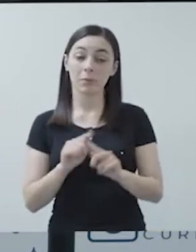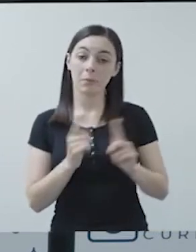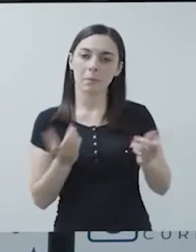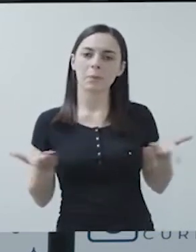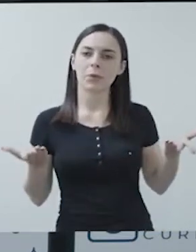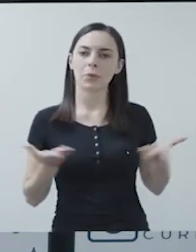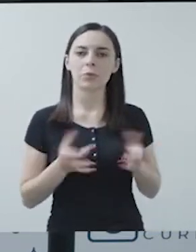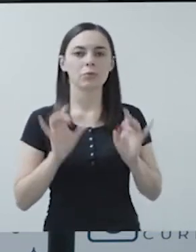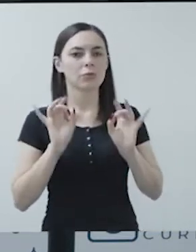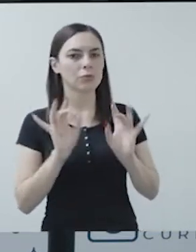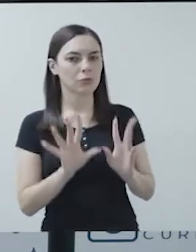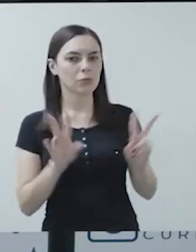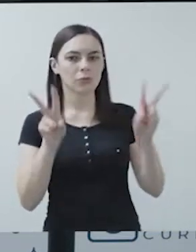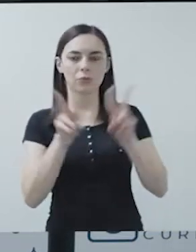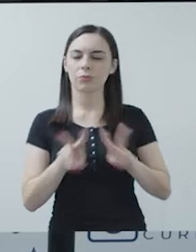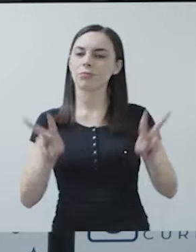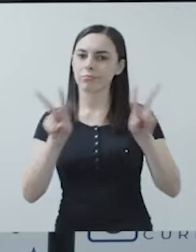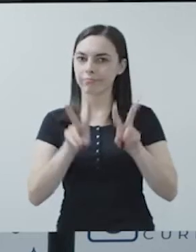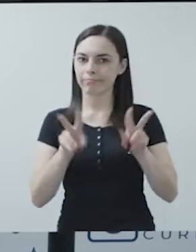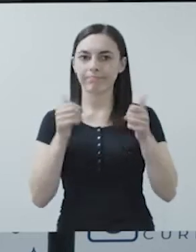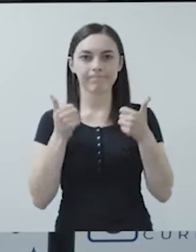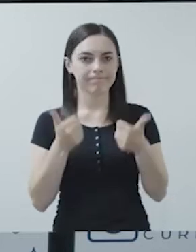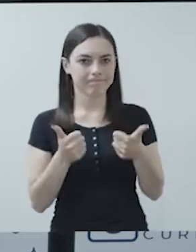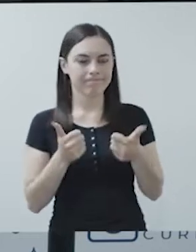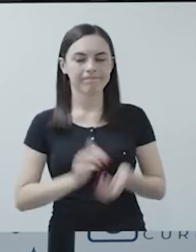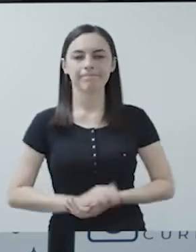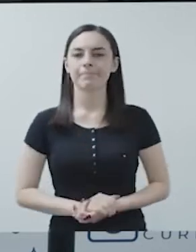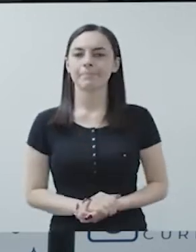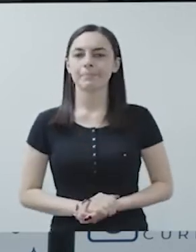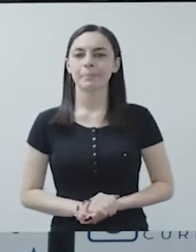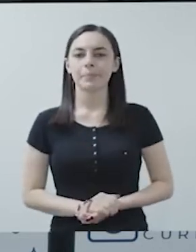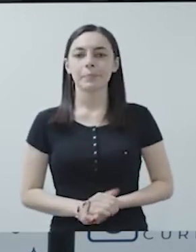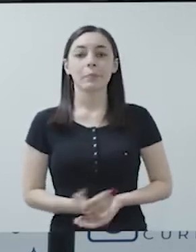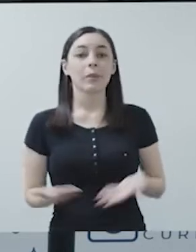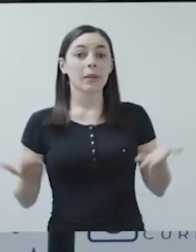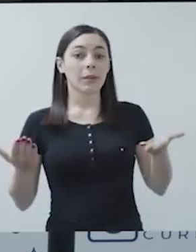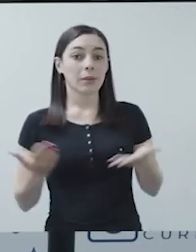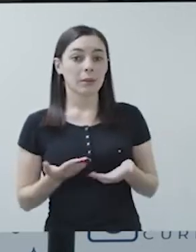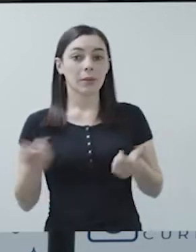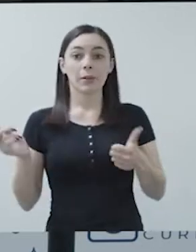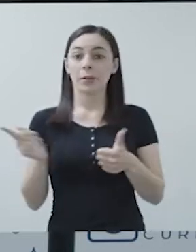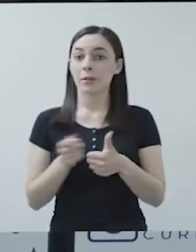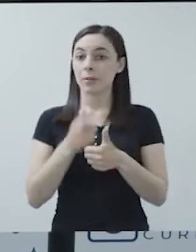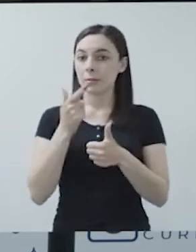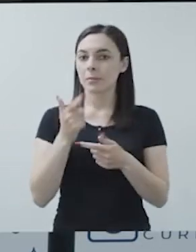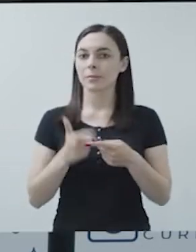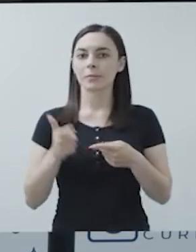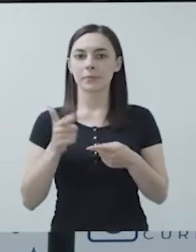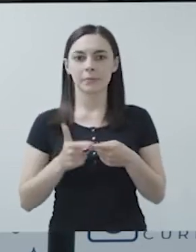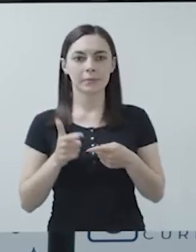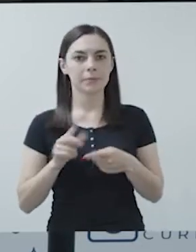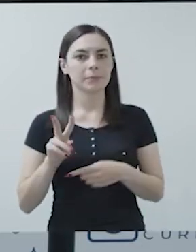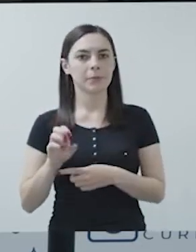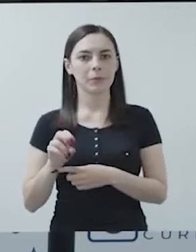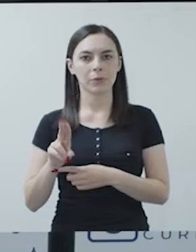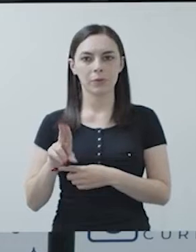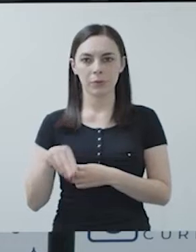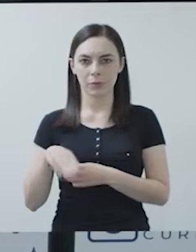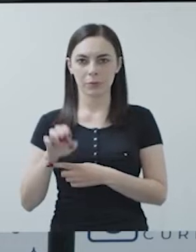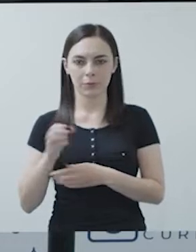nós vamos trabalhar somente no visual, ok? Então vamos para um primeiro problema de noção de volume. Olha